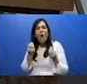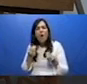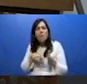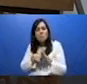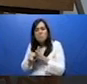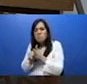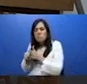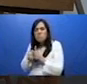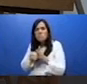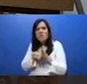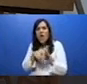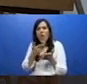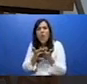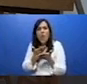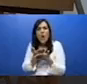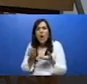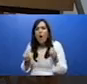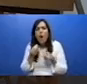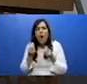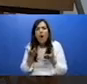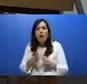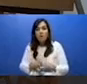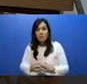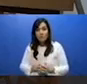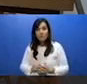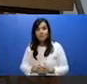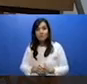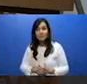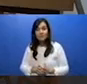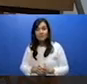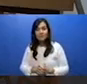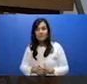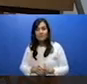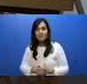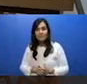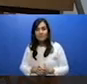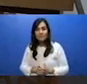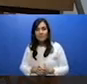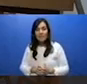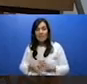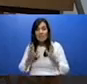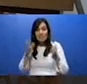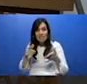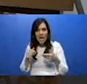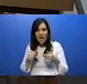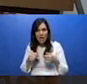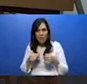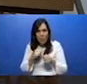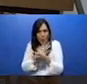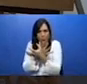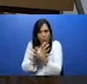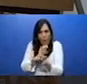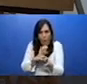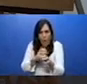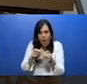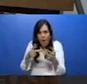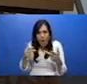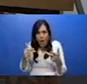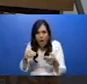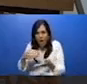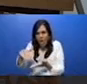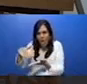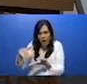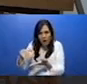né, que foi há 65 milhões de anos. Será que eles deixaram alguns vestígios, né? É o que nós vamos ver